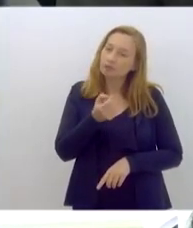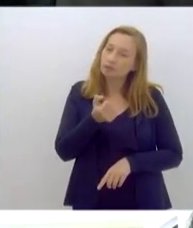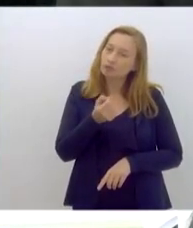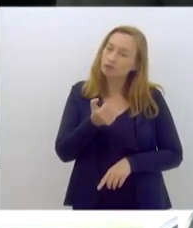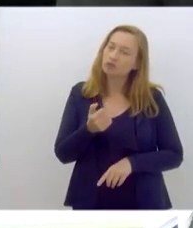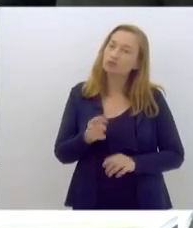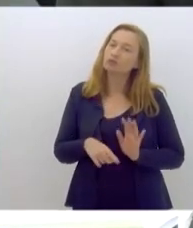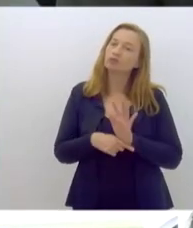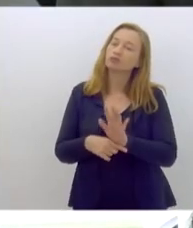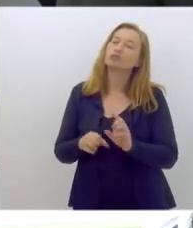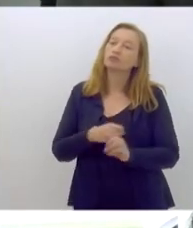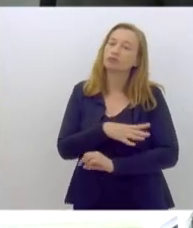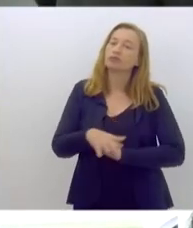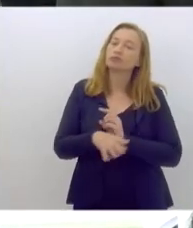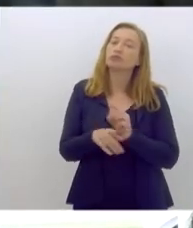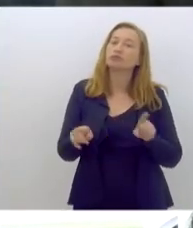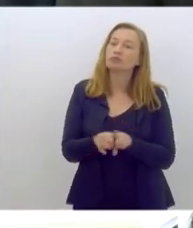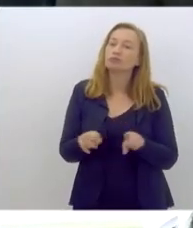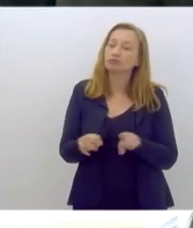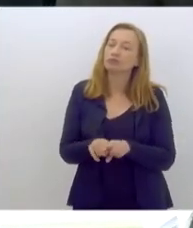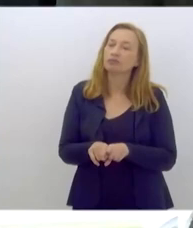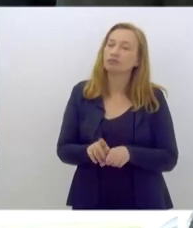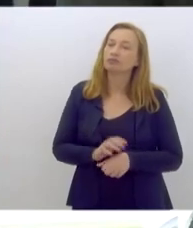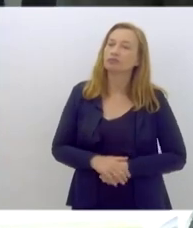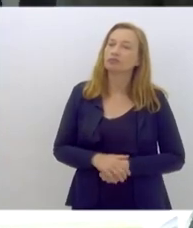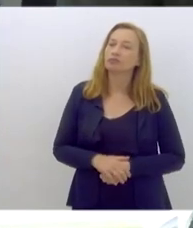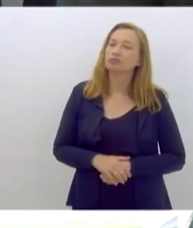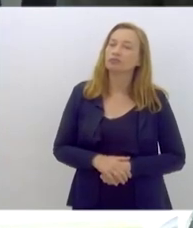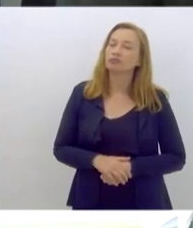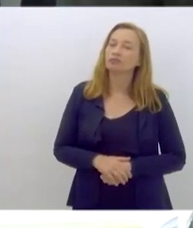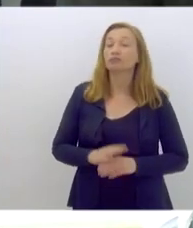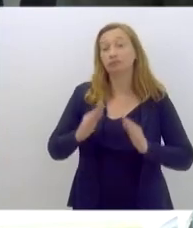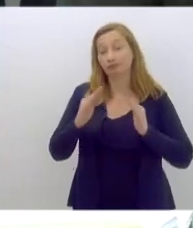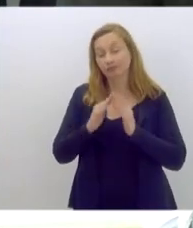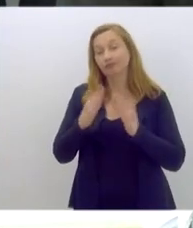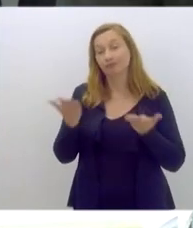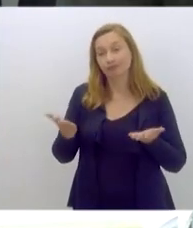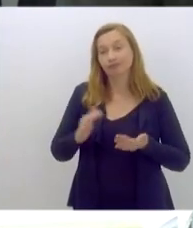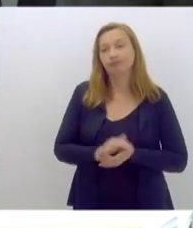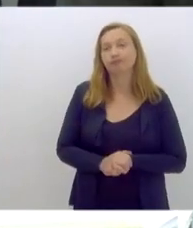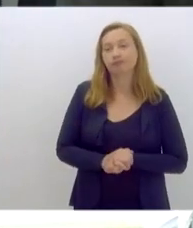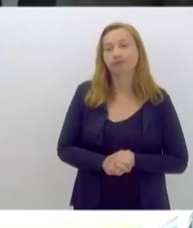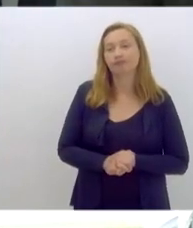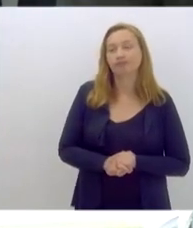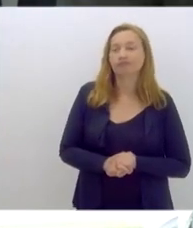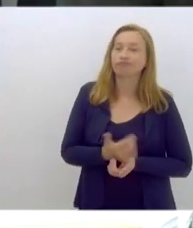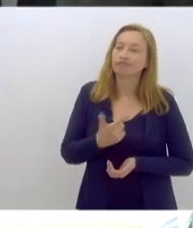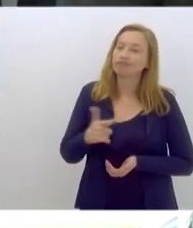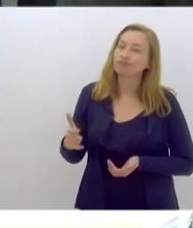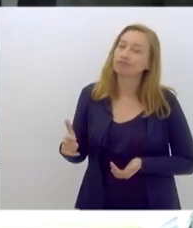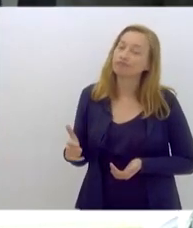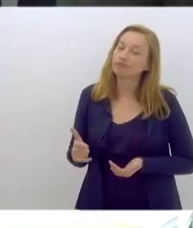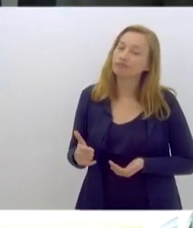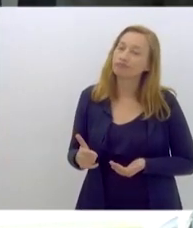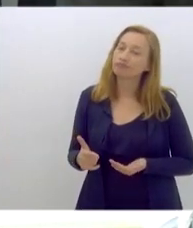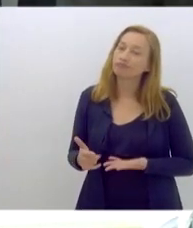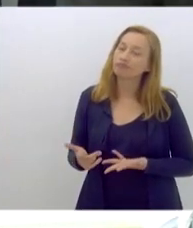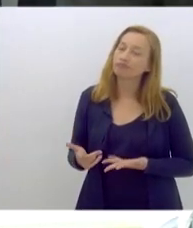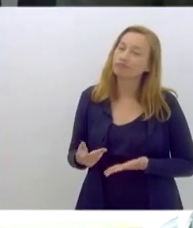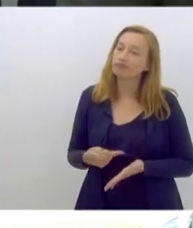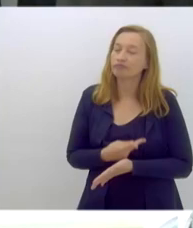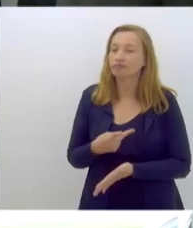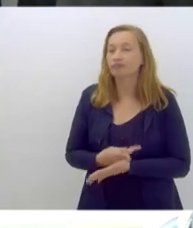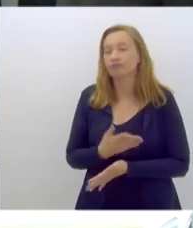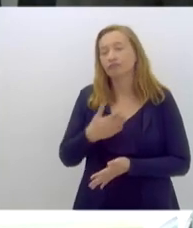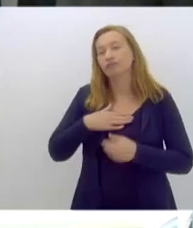questão da Assistência Social e também né na questão da Habitação que se não houver equívoco da minha Assessoria